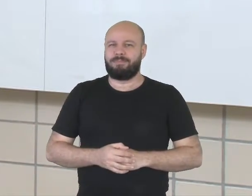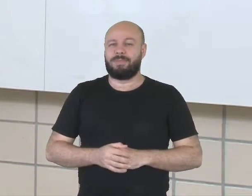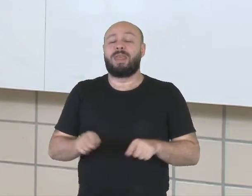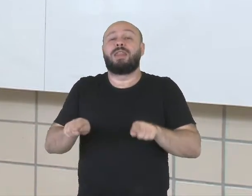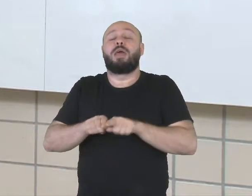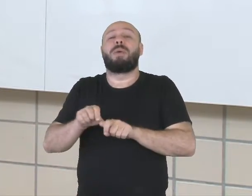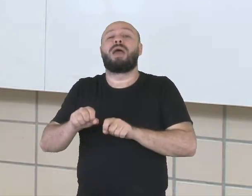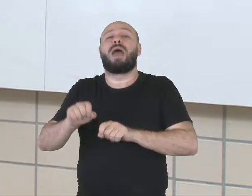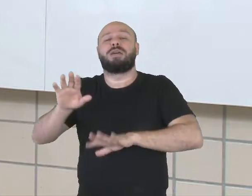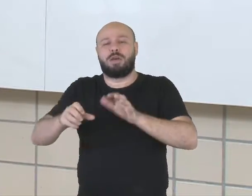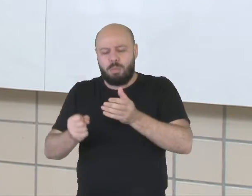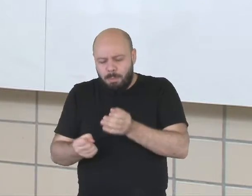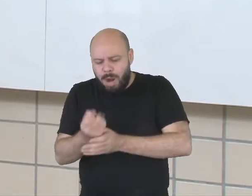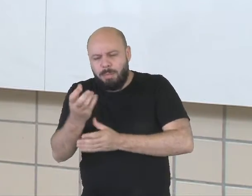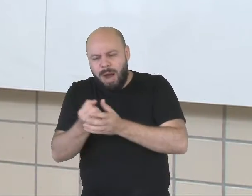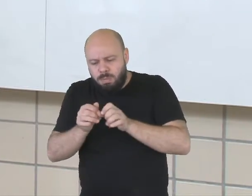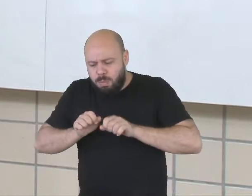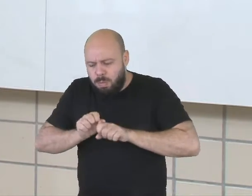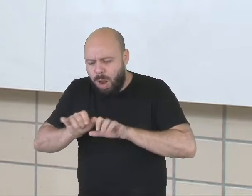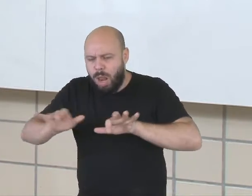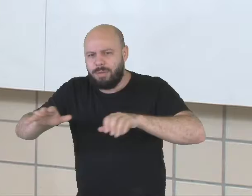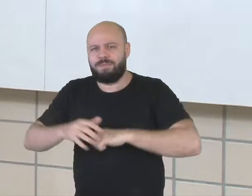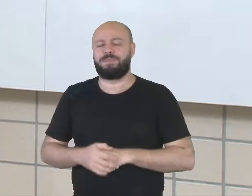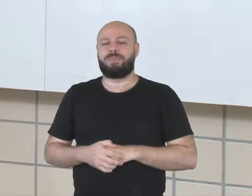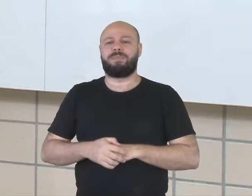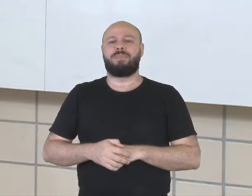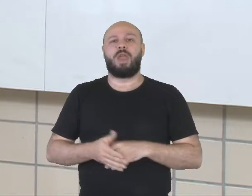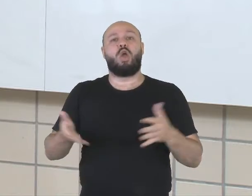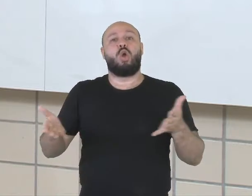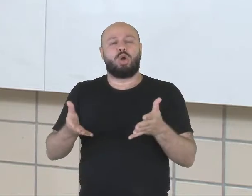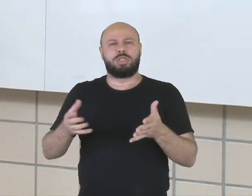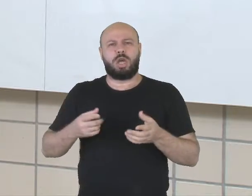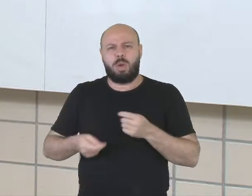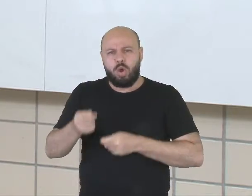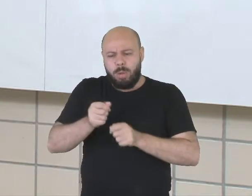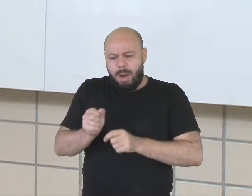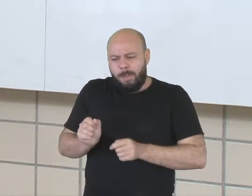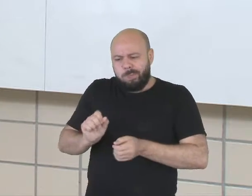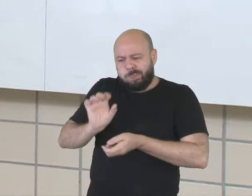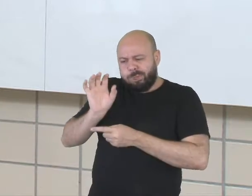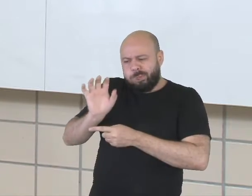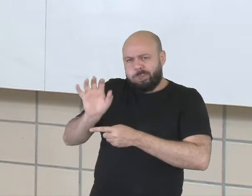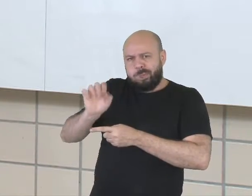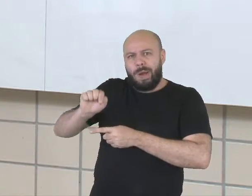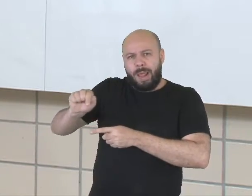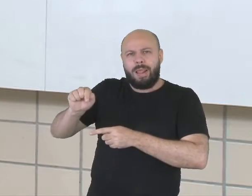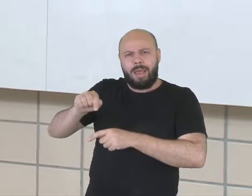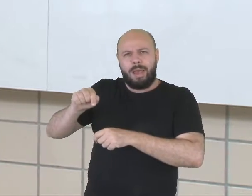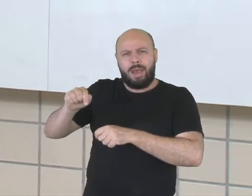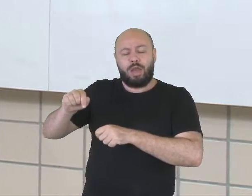também de produção. Hoje em dia eu tenho um incentivo na economia muito grande dentro do continente